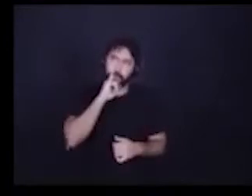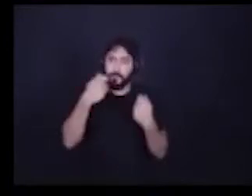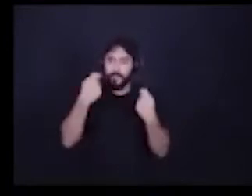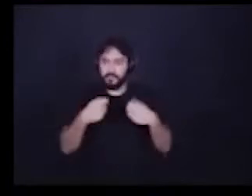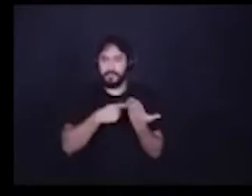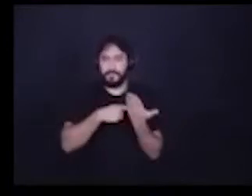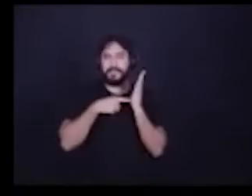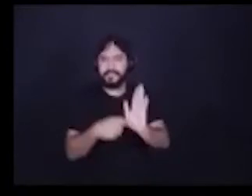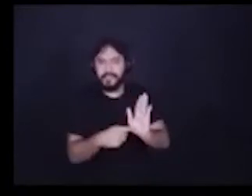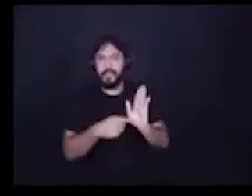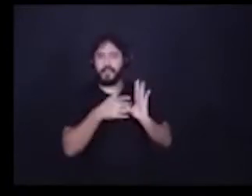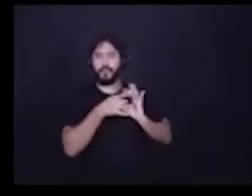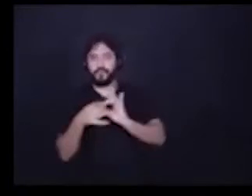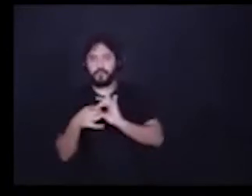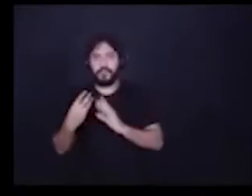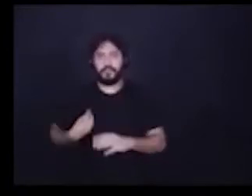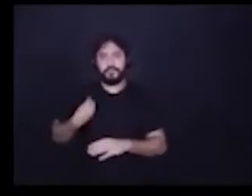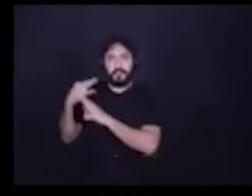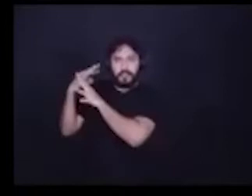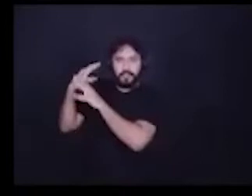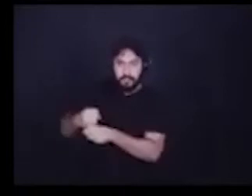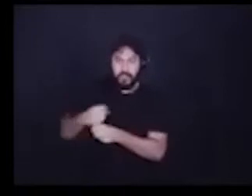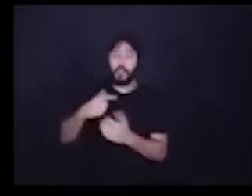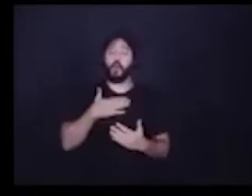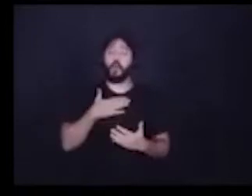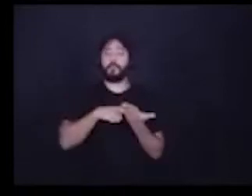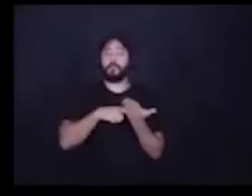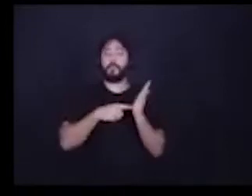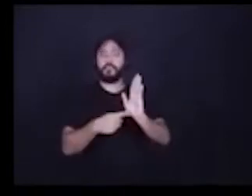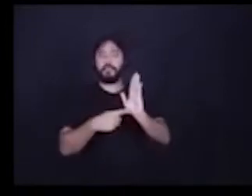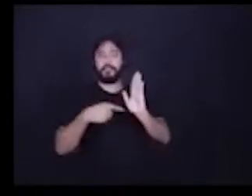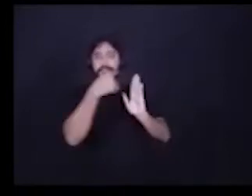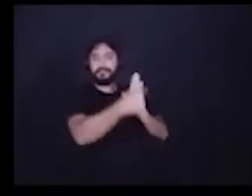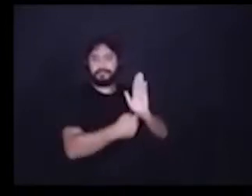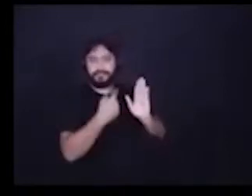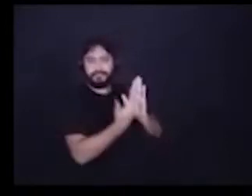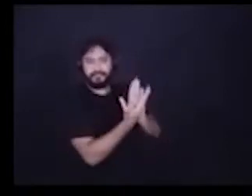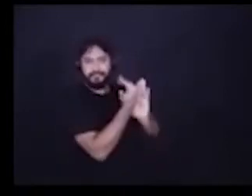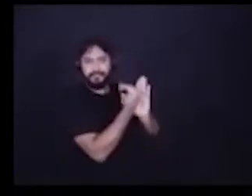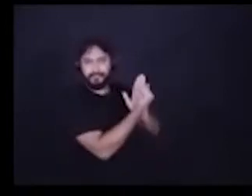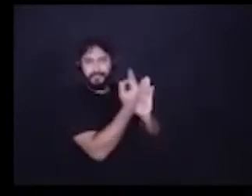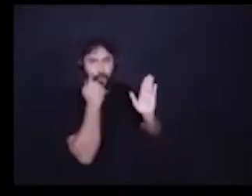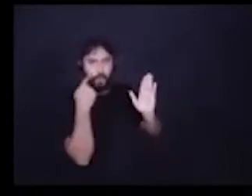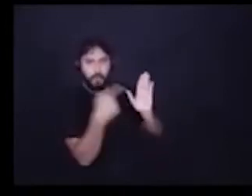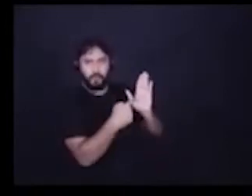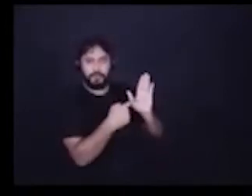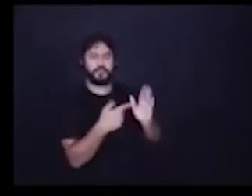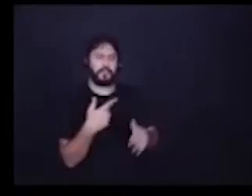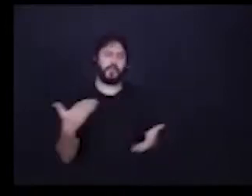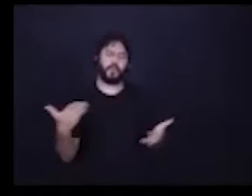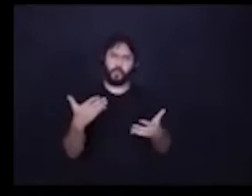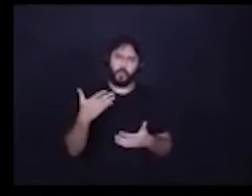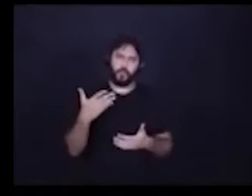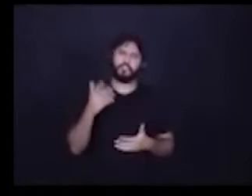contextualizar, que é mostrar esse diagrama. Esse diagrama, como eu entendo hoje, ele já teve